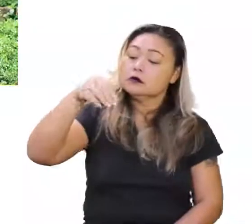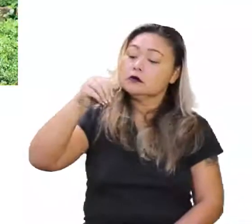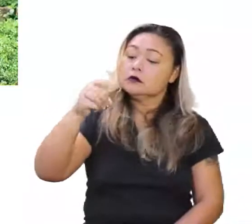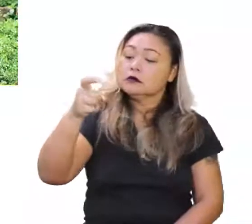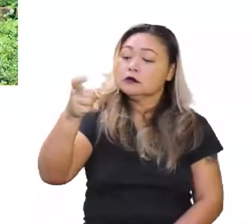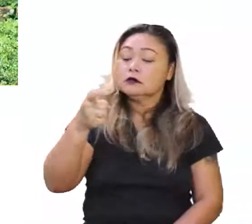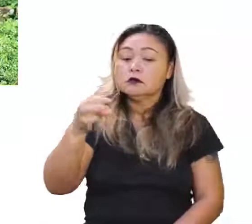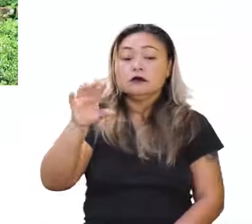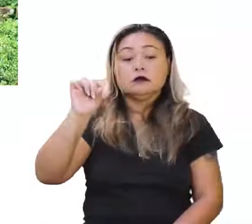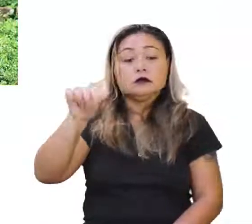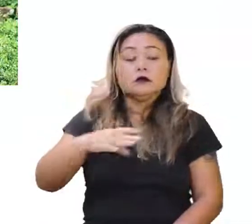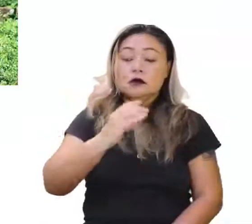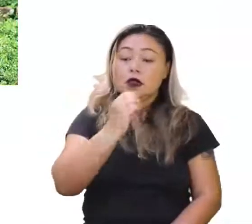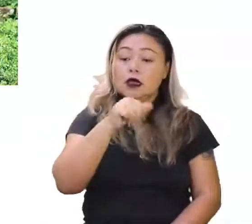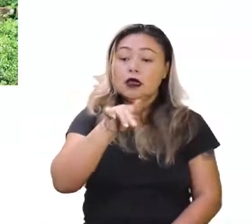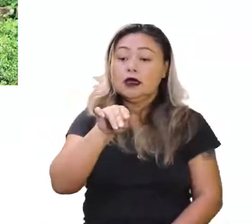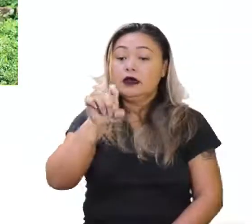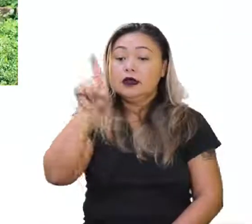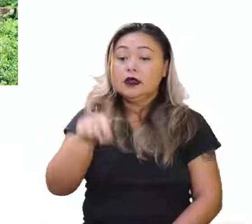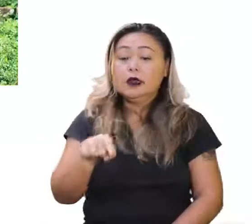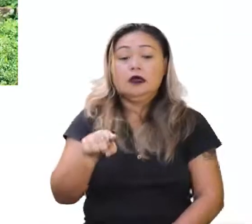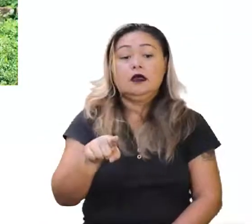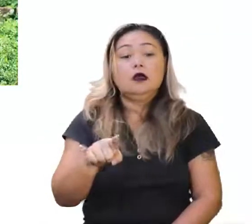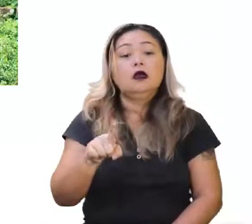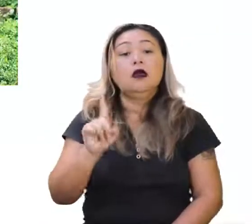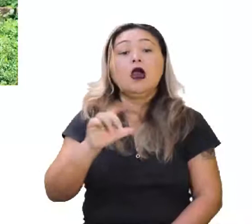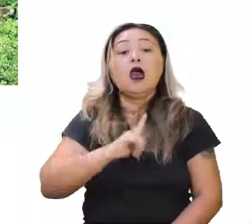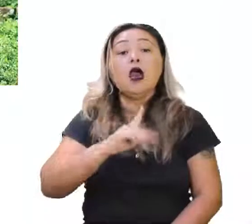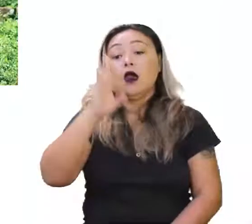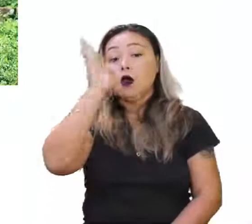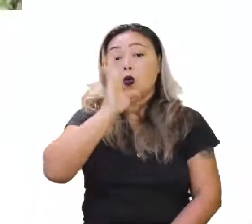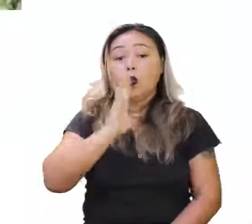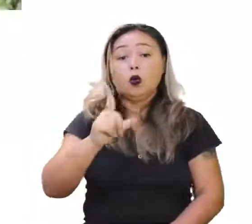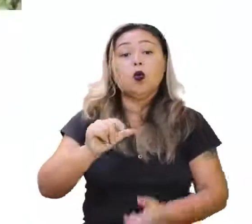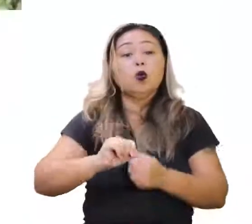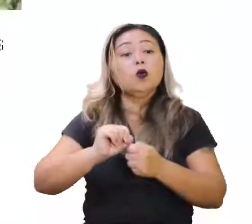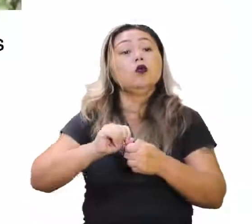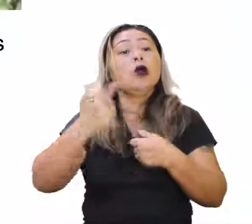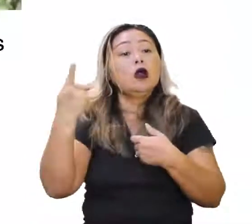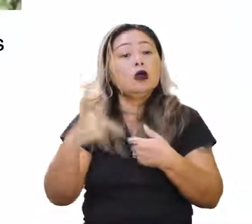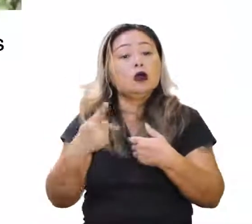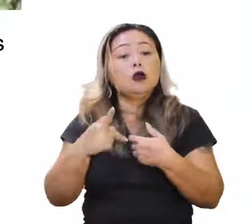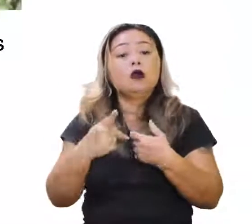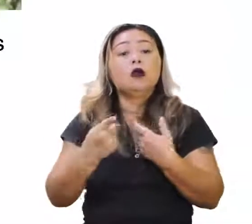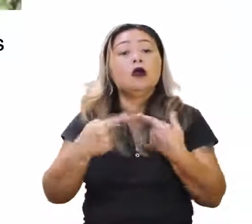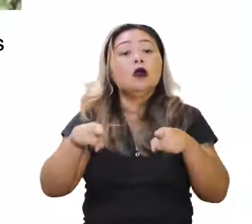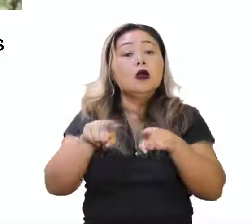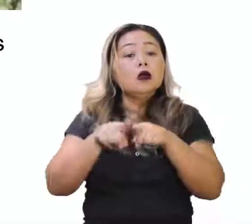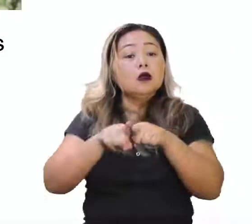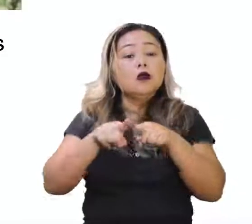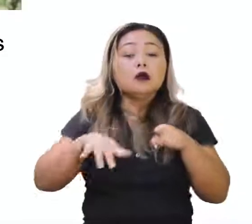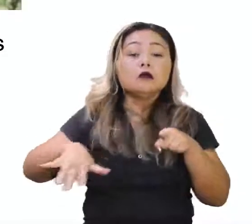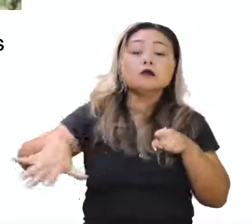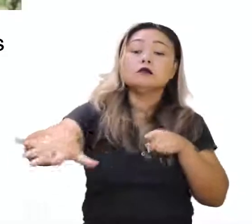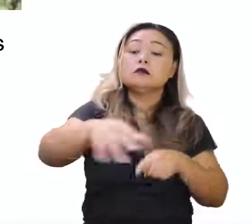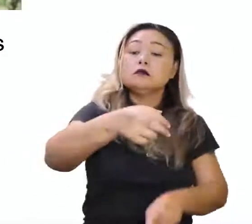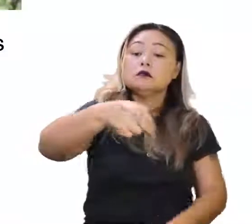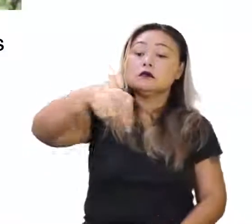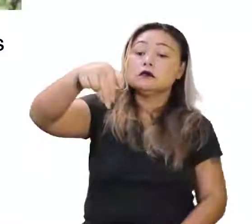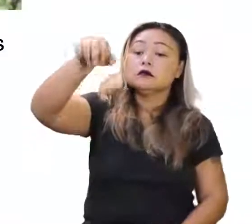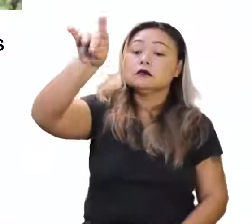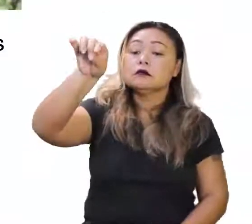moxotó e canide tem no Brasil e tem essas alterações, são bem nativas, tá? Bem como na grande maioria do